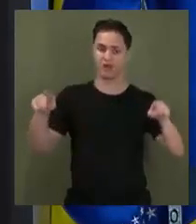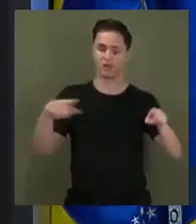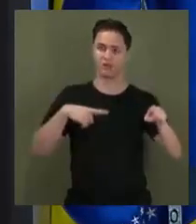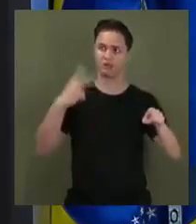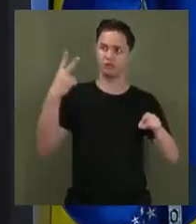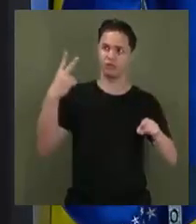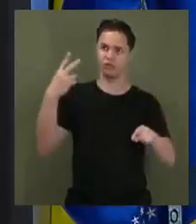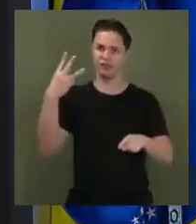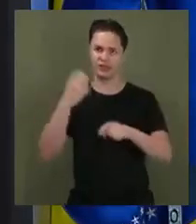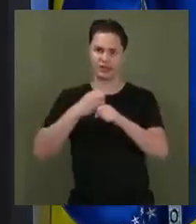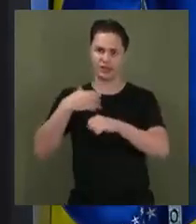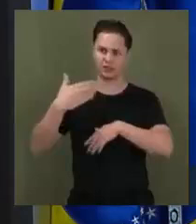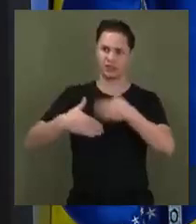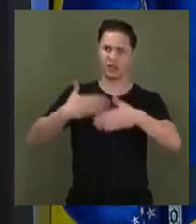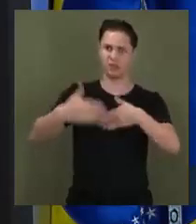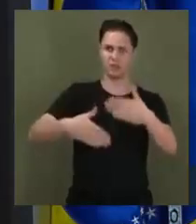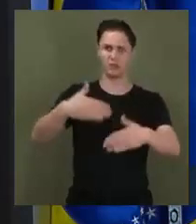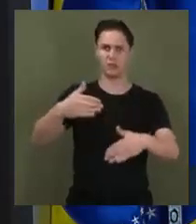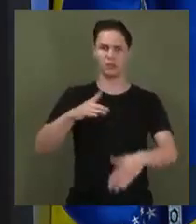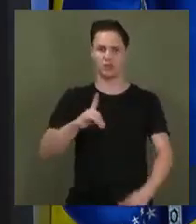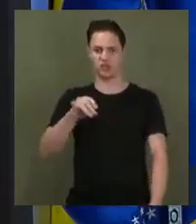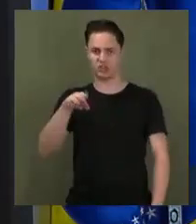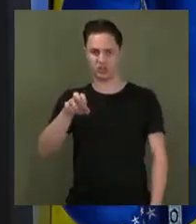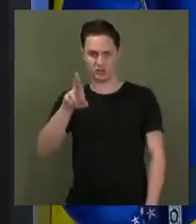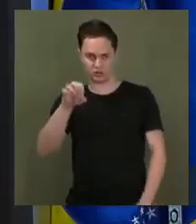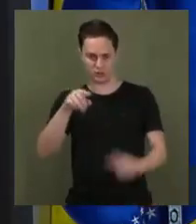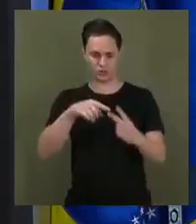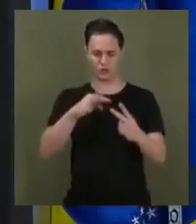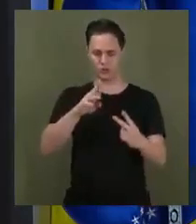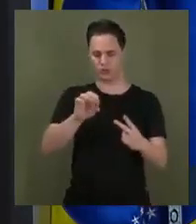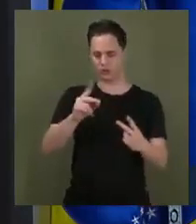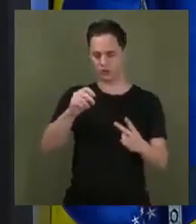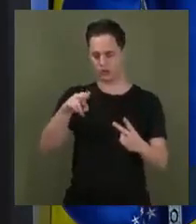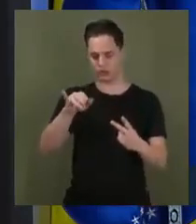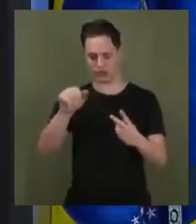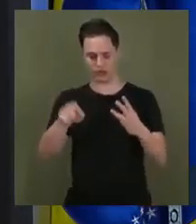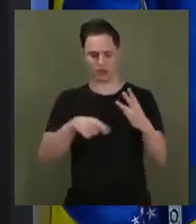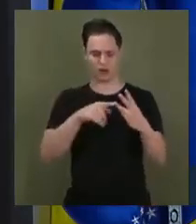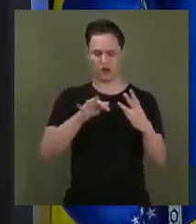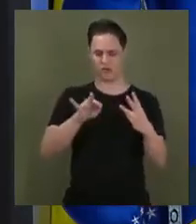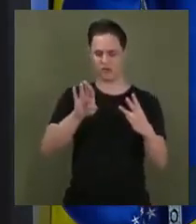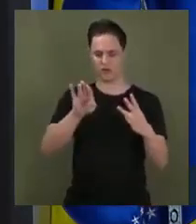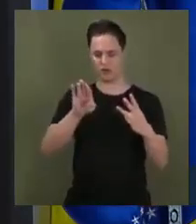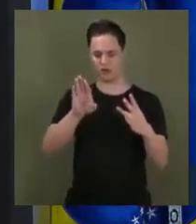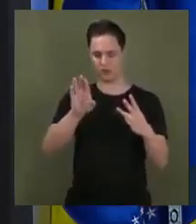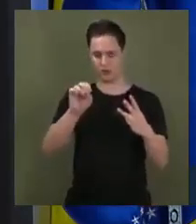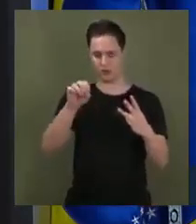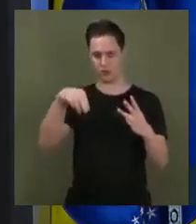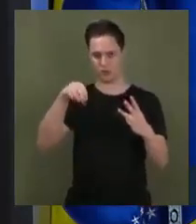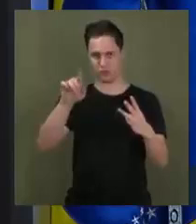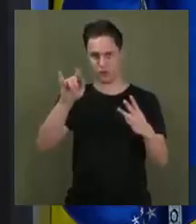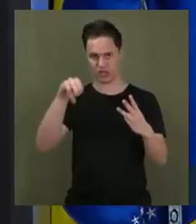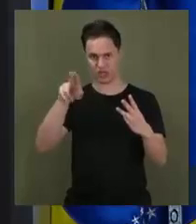2, 3 anos, algum dímero pode subir, troponina pode subir, fibrinogênio pode subir, de uma hora para outra,